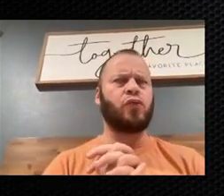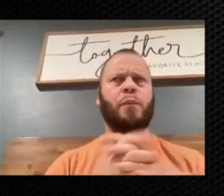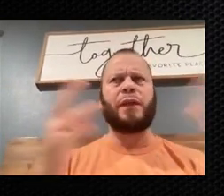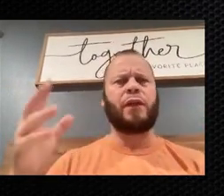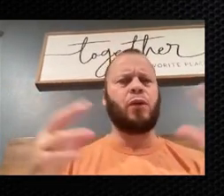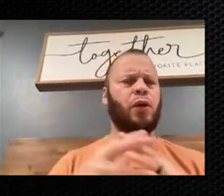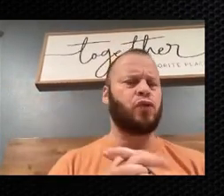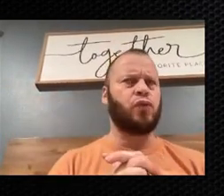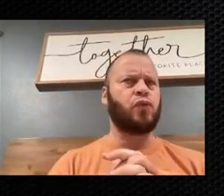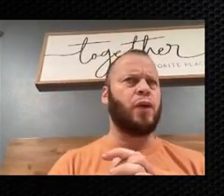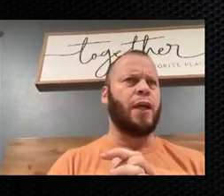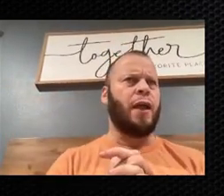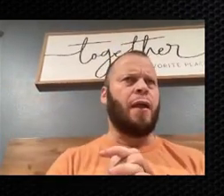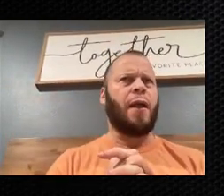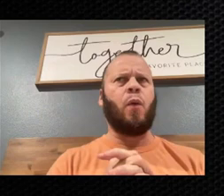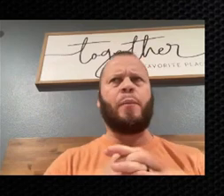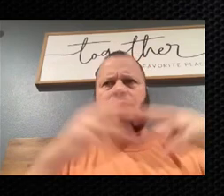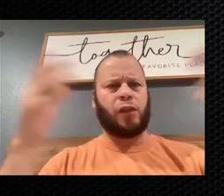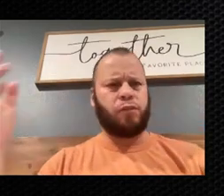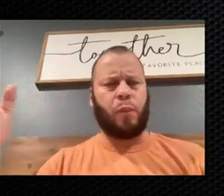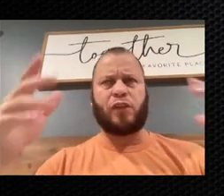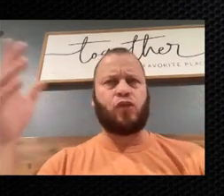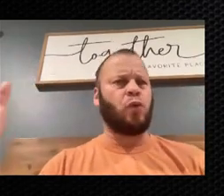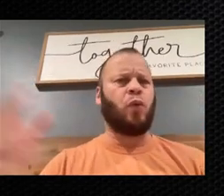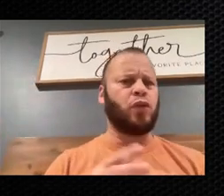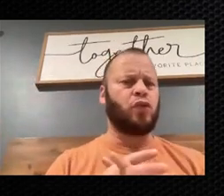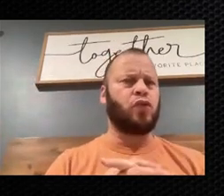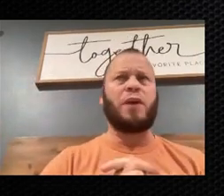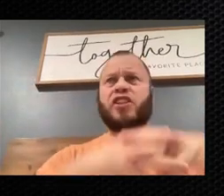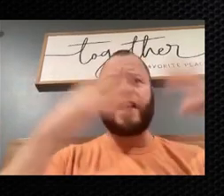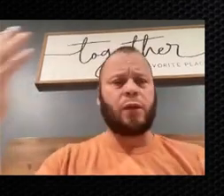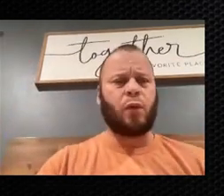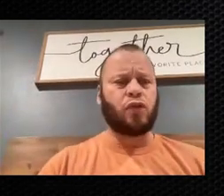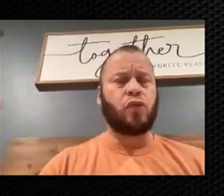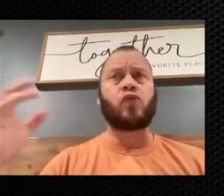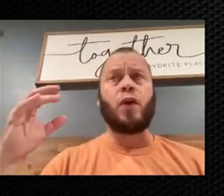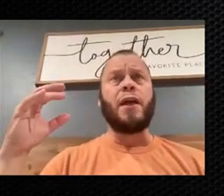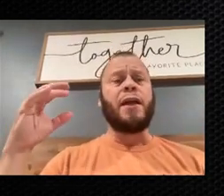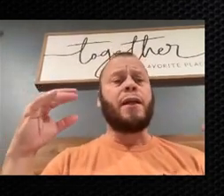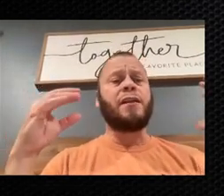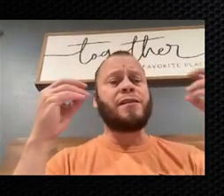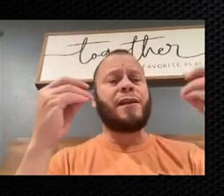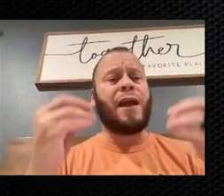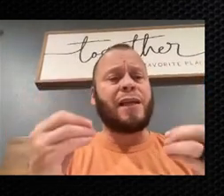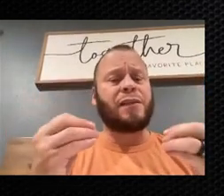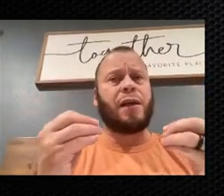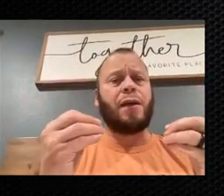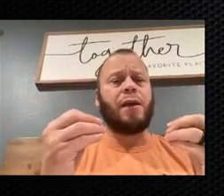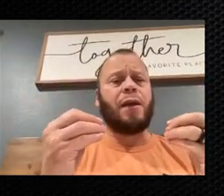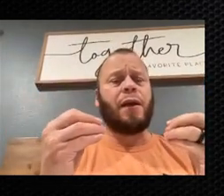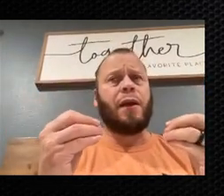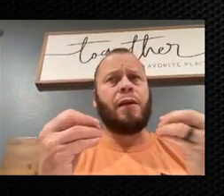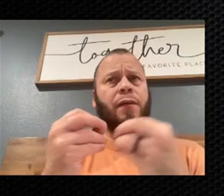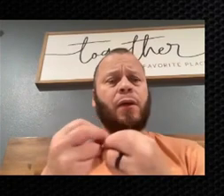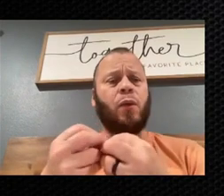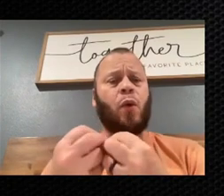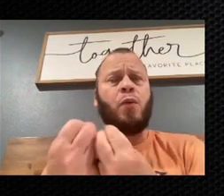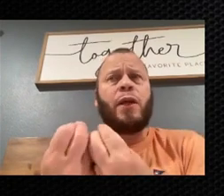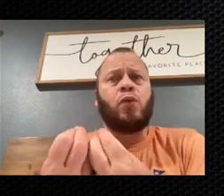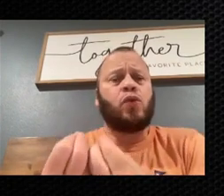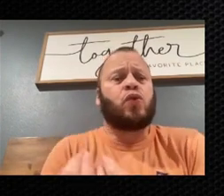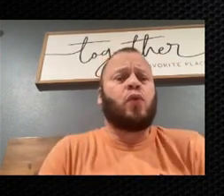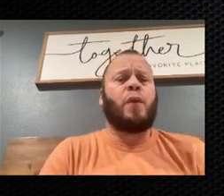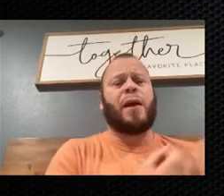Lula não gosta de chuchu PT não gosta de chuchu é o pé o pessoal não gosta de chuchu acho que ele não gosta de chuchu que desgraça Então